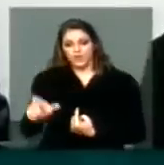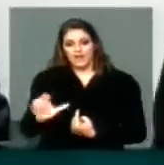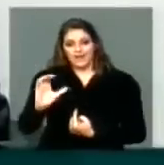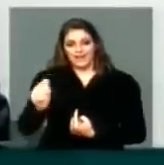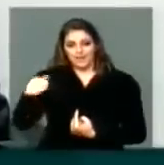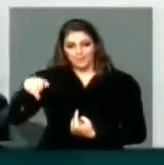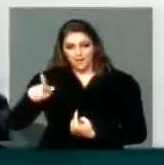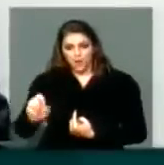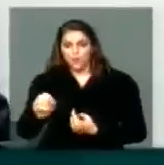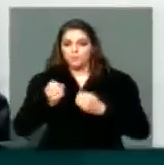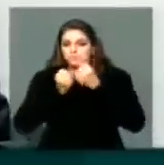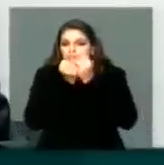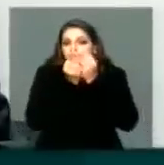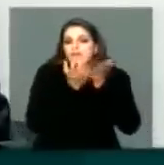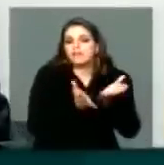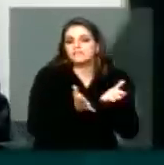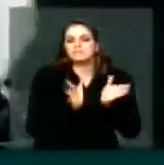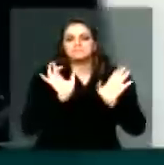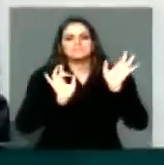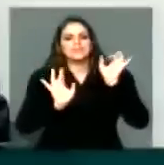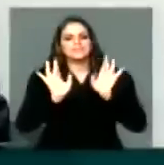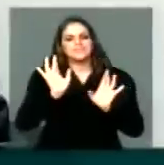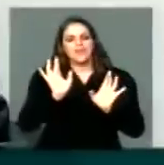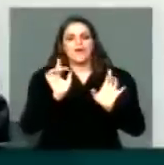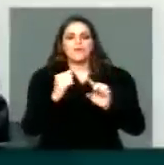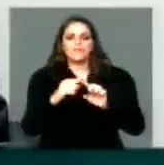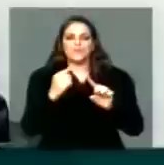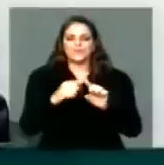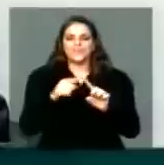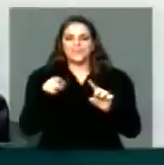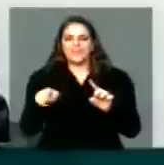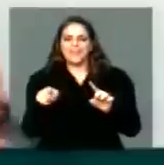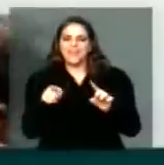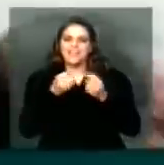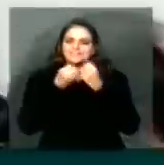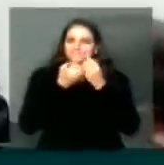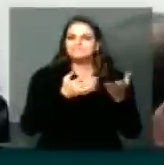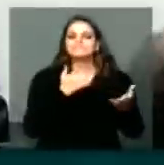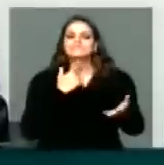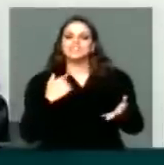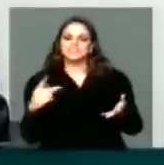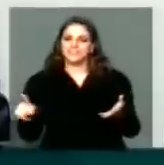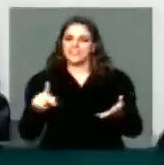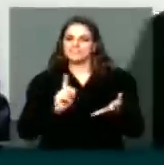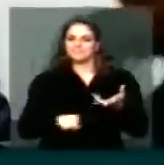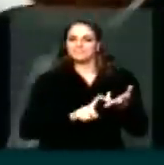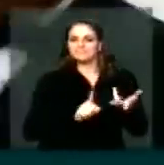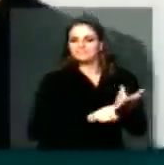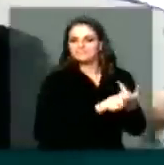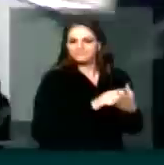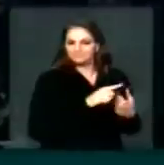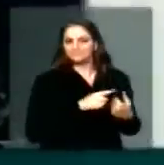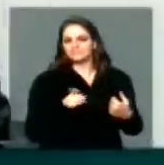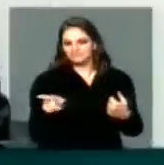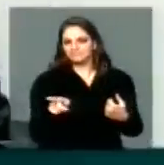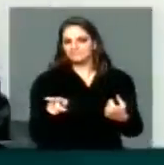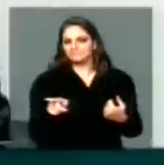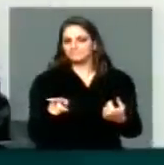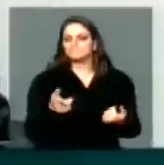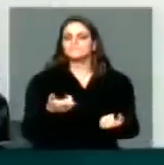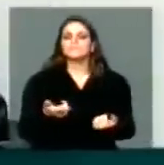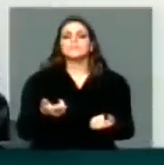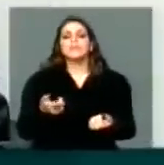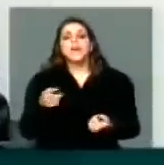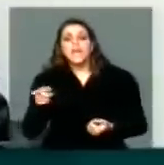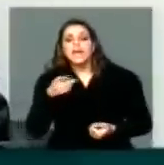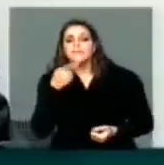delação premiada. O senhor Youssef disse que efetivamente esse dinheiro supostamente, vou usar o termo